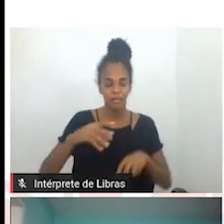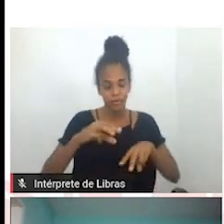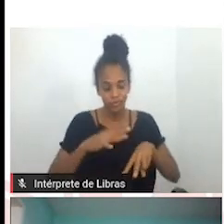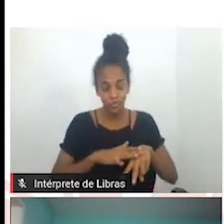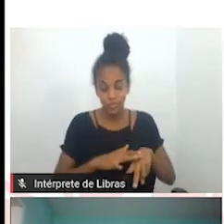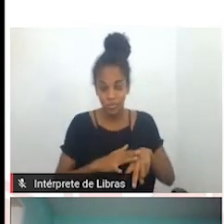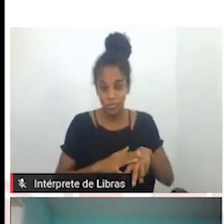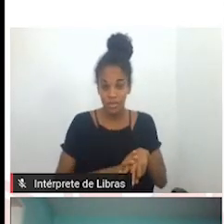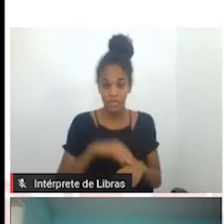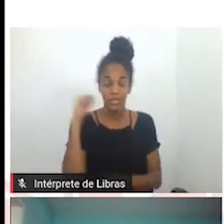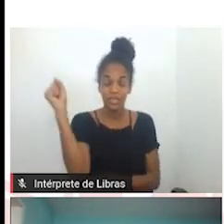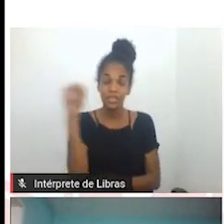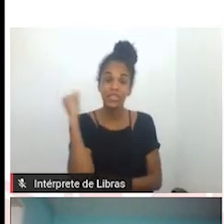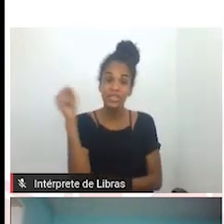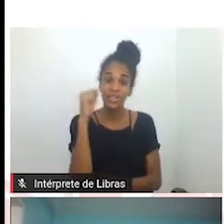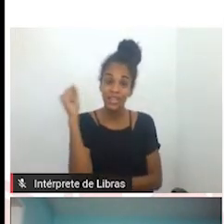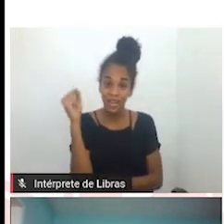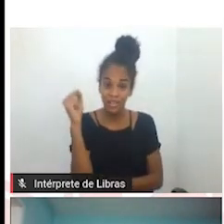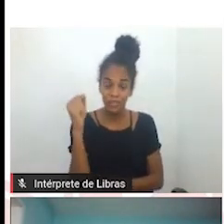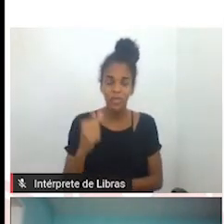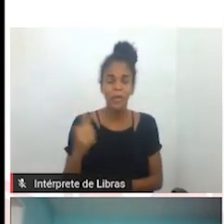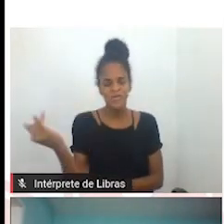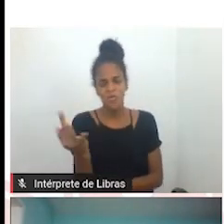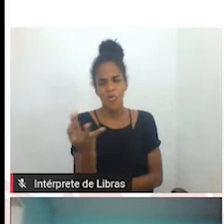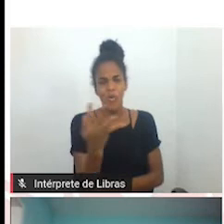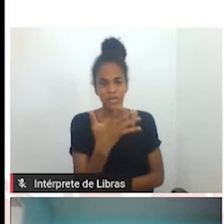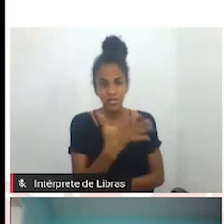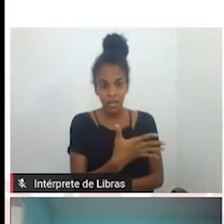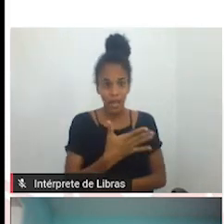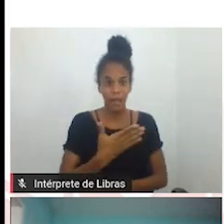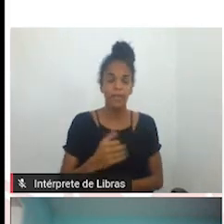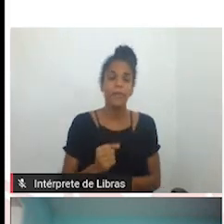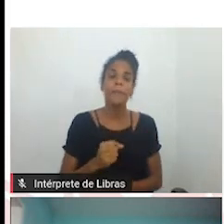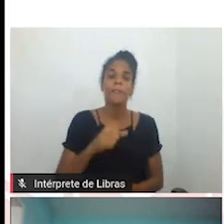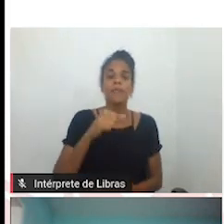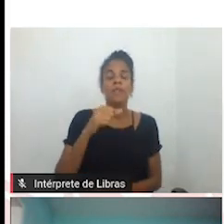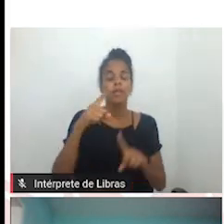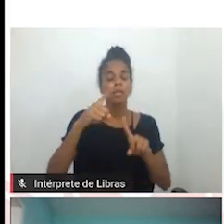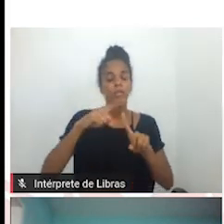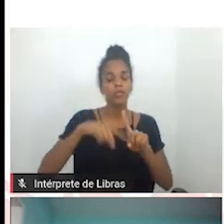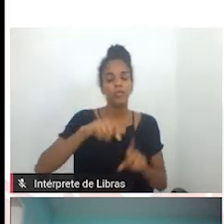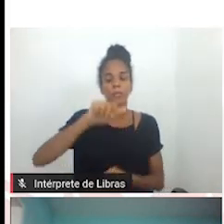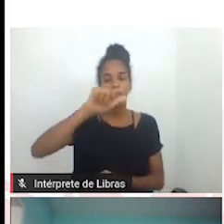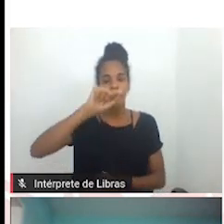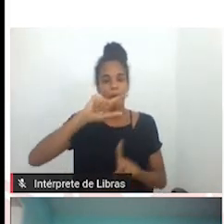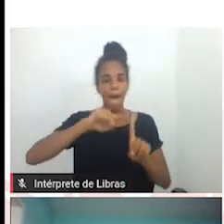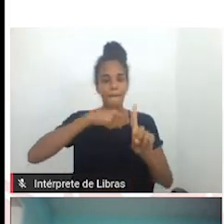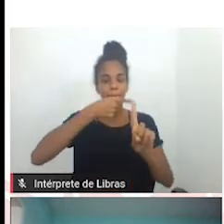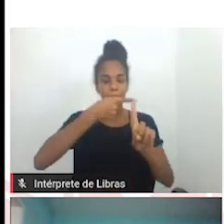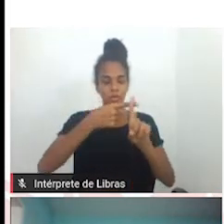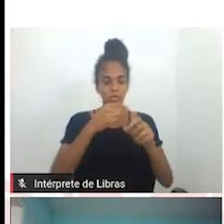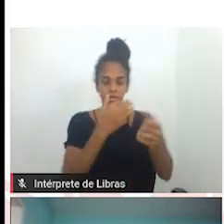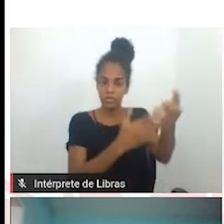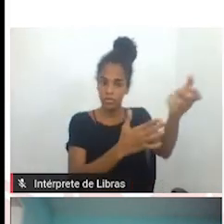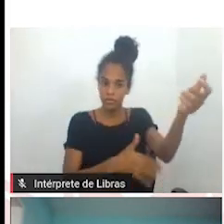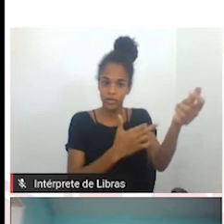serem do tipo de sangue A positivo. Então, possivelmente, daqui a algum tempo, quando tiver uma evidência